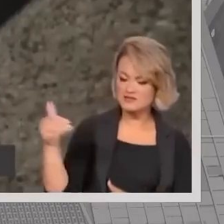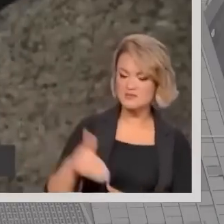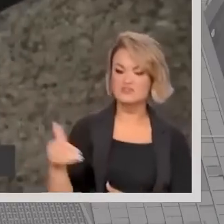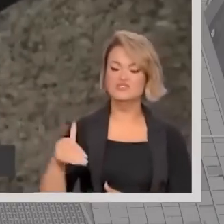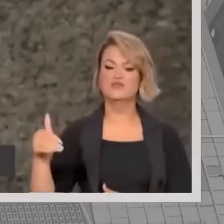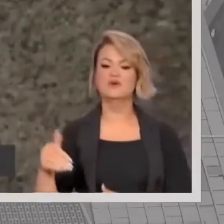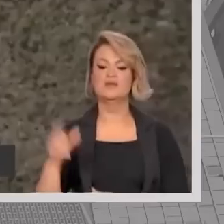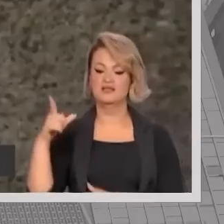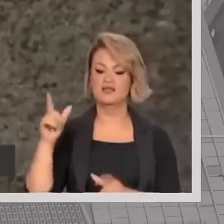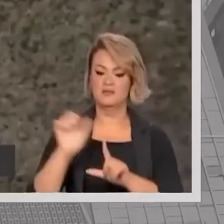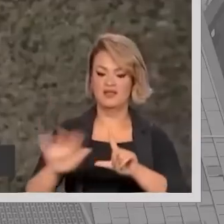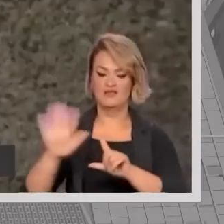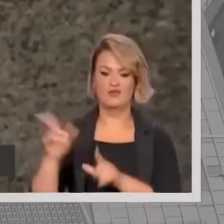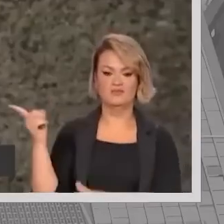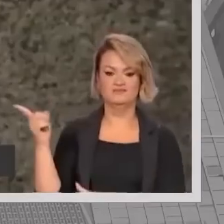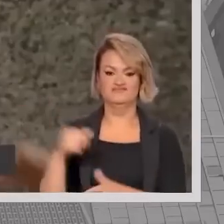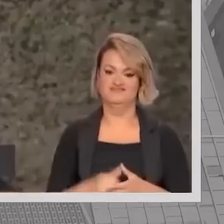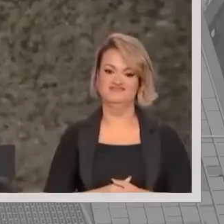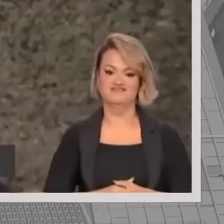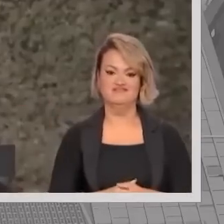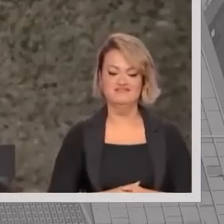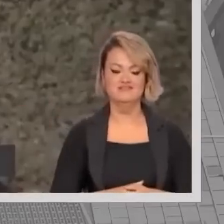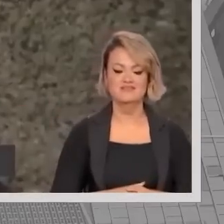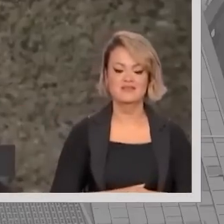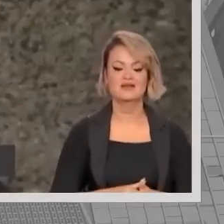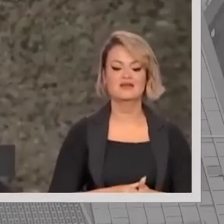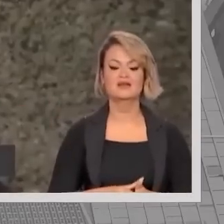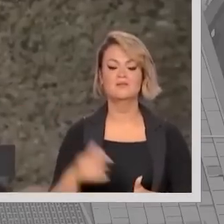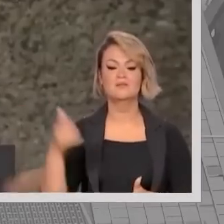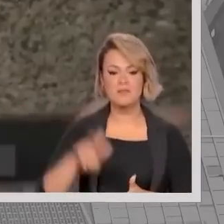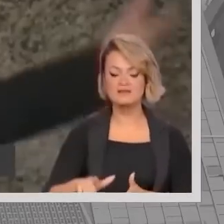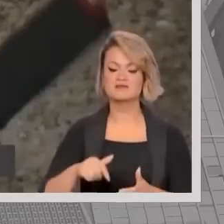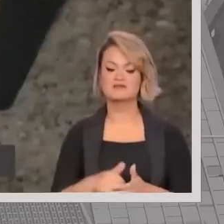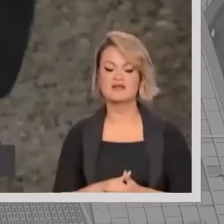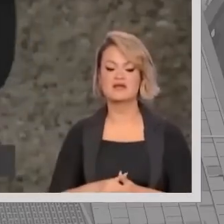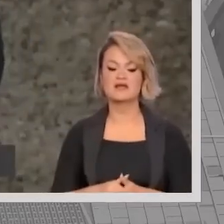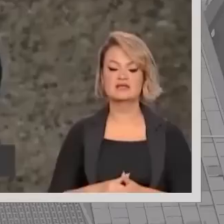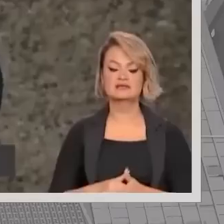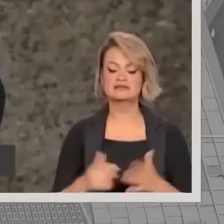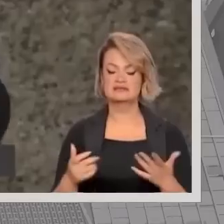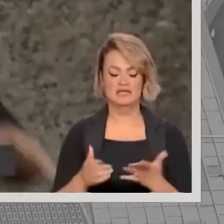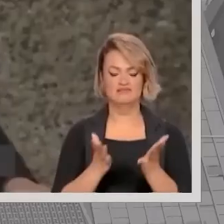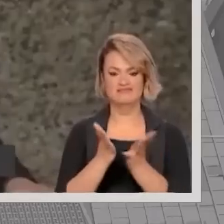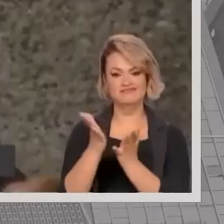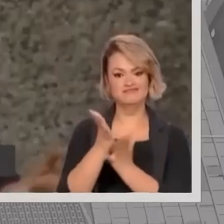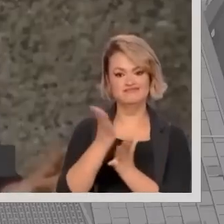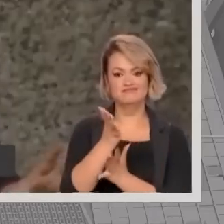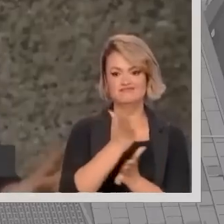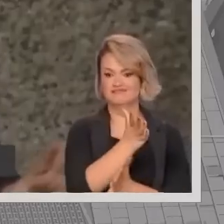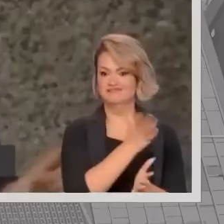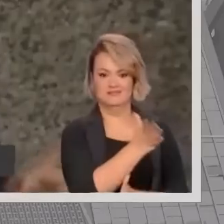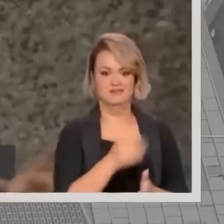amigo. Para o bem da sociedade, para o bem do crescimento econômico. Se fosse bem gasto. Sabe, se fosse efetivo. Sabe como é que se não tivesse